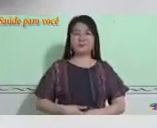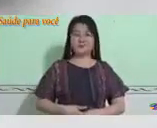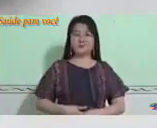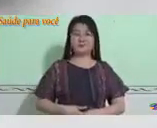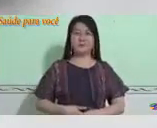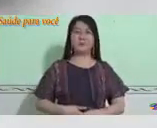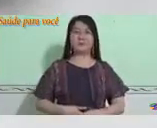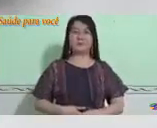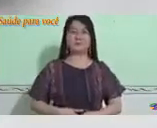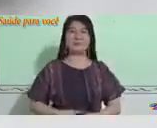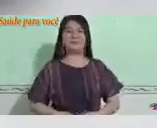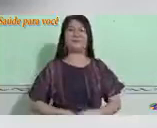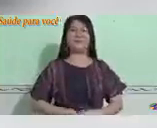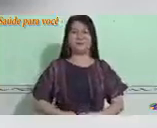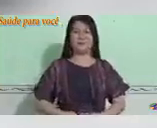37514A18 ANOS